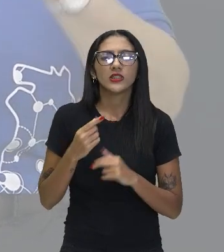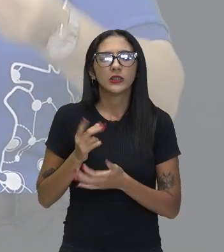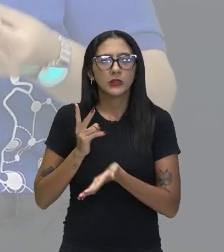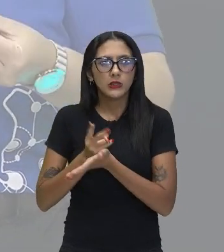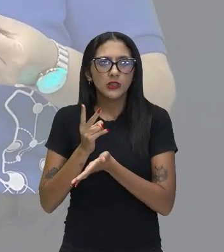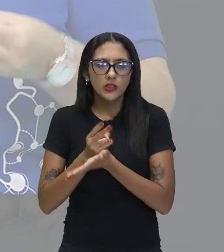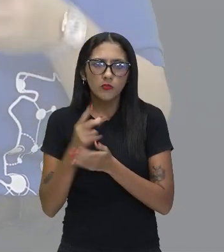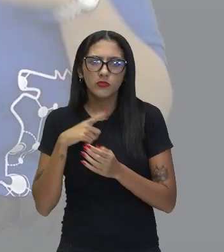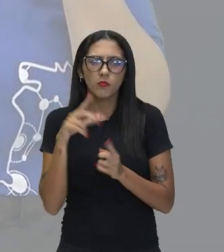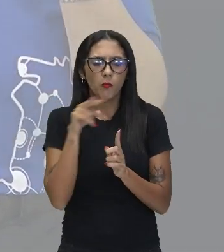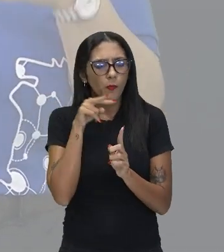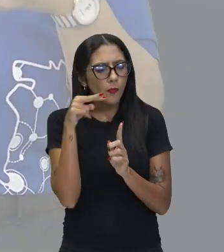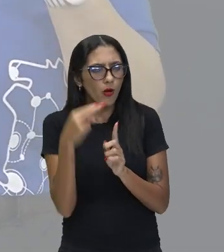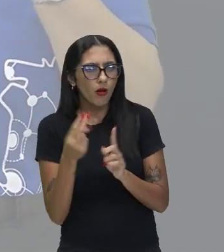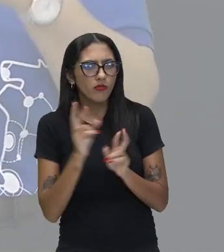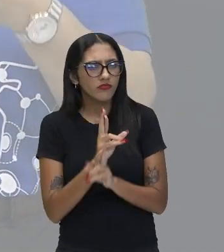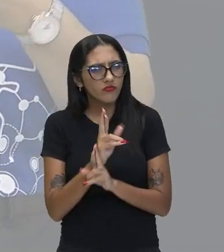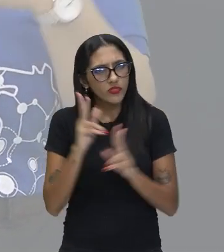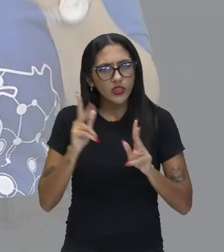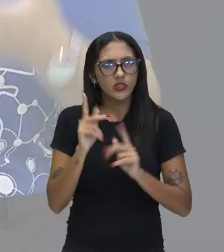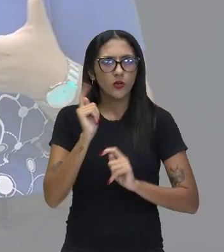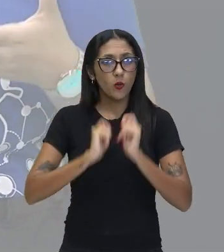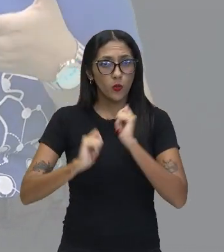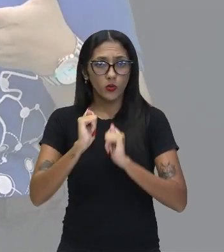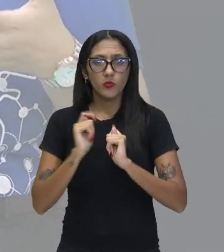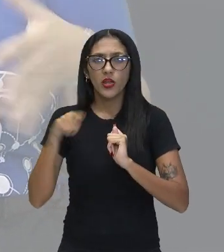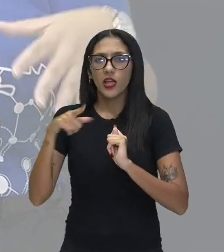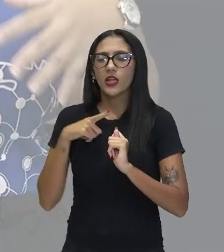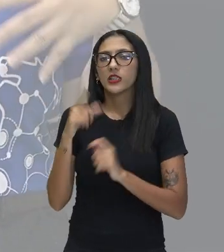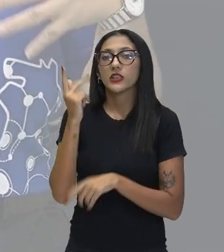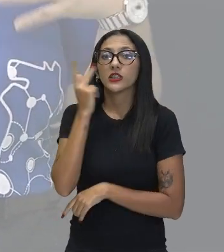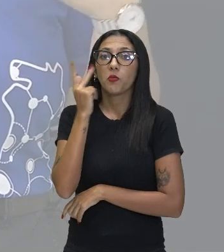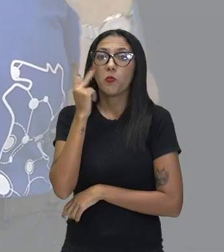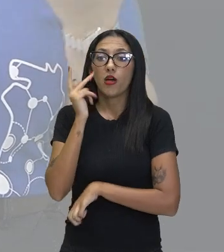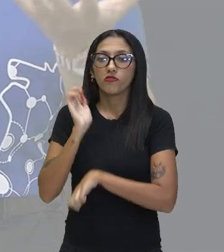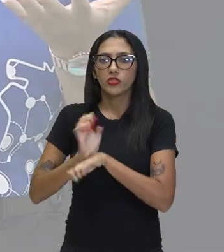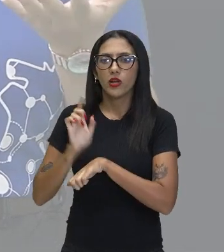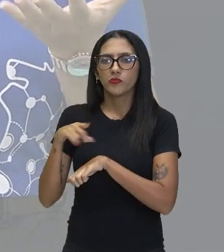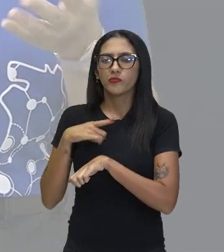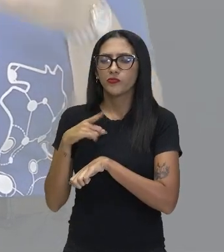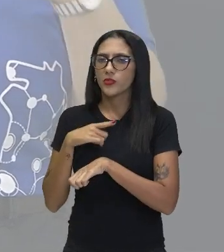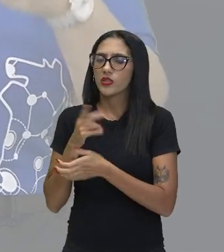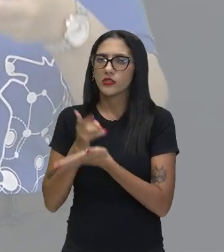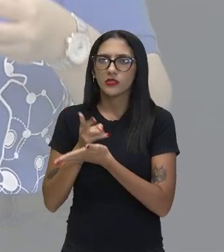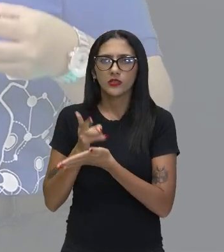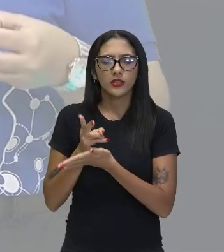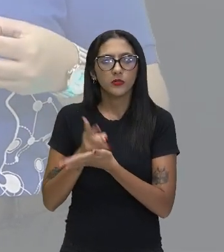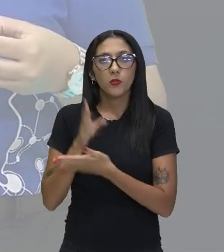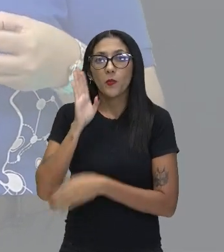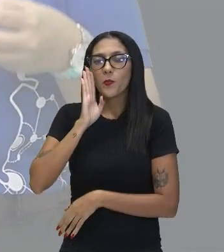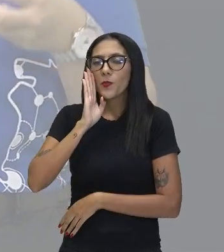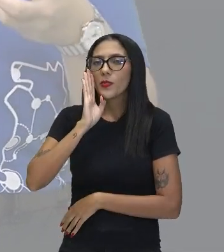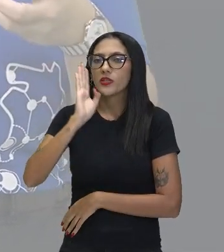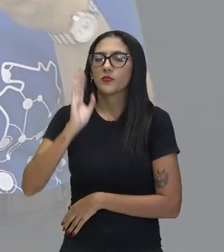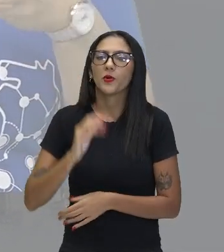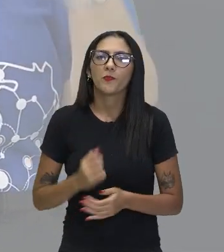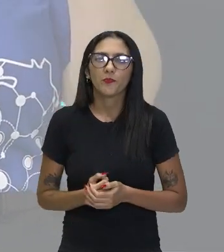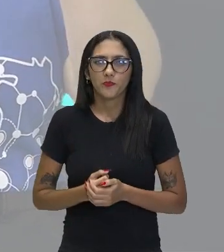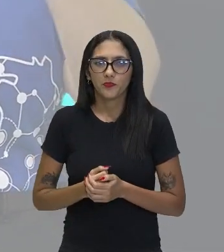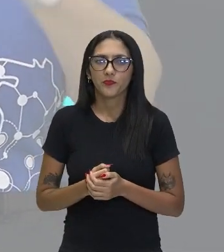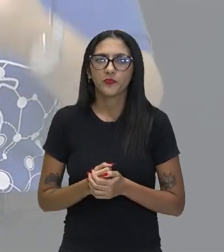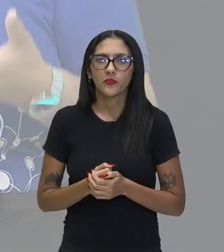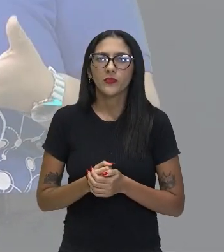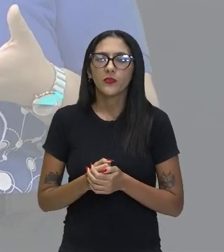de vista econômico, esse estado se fortaleça. E é nesse lugar onde a economia